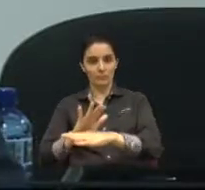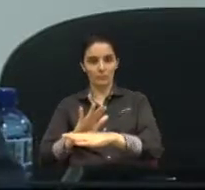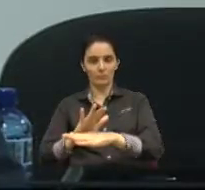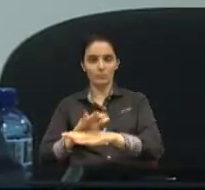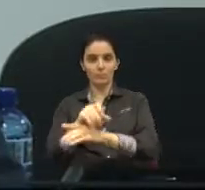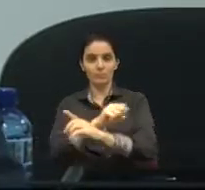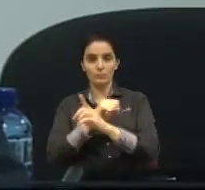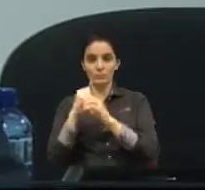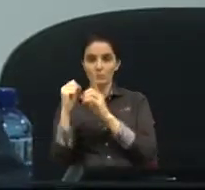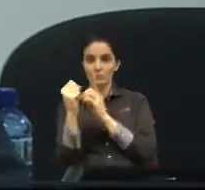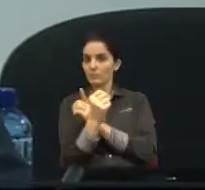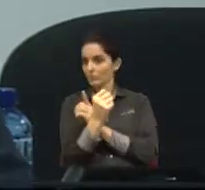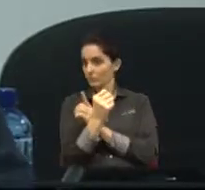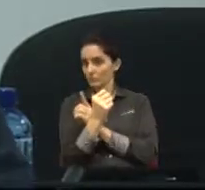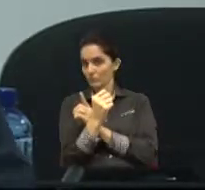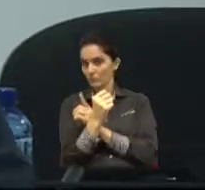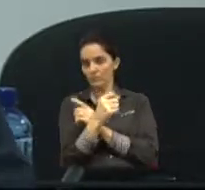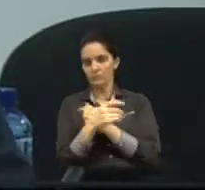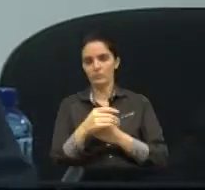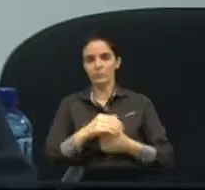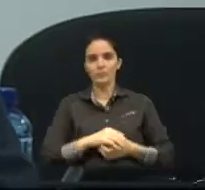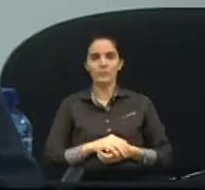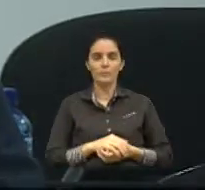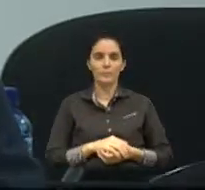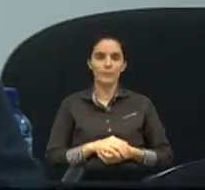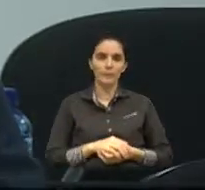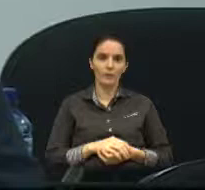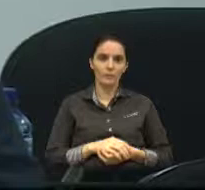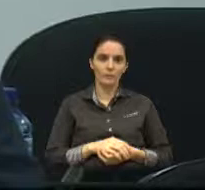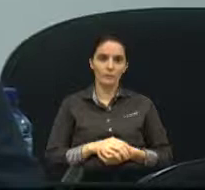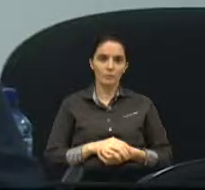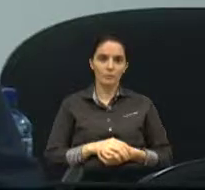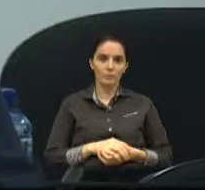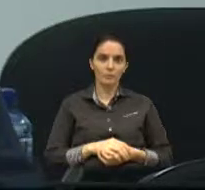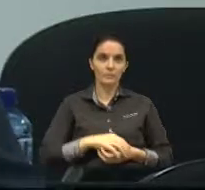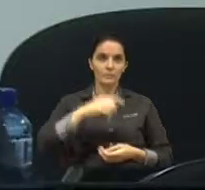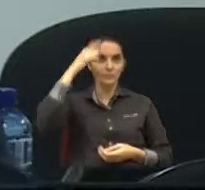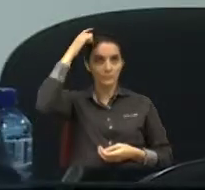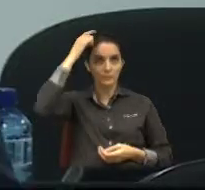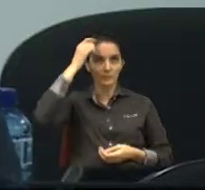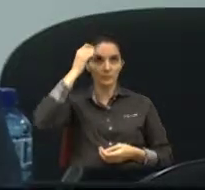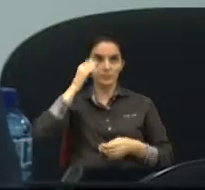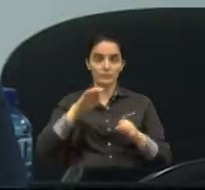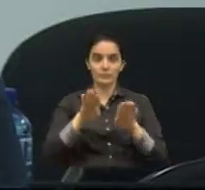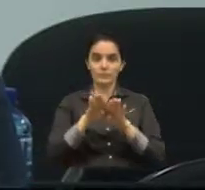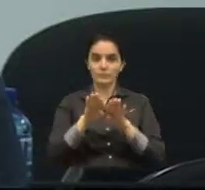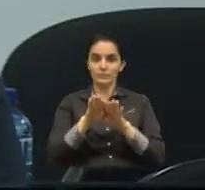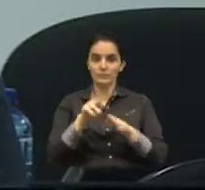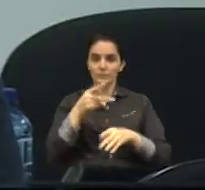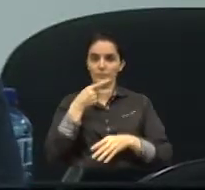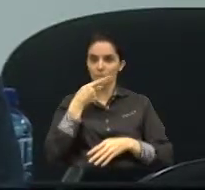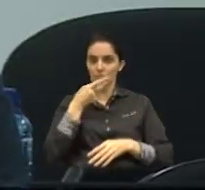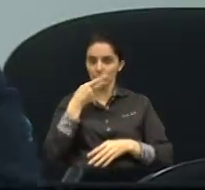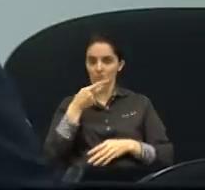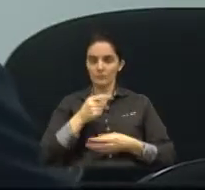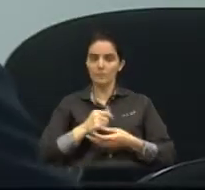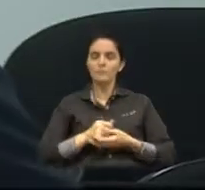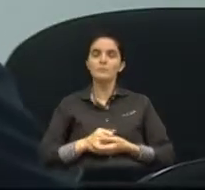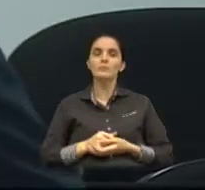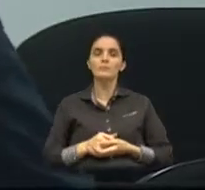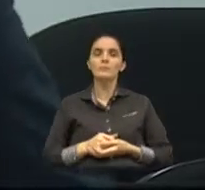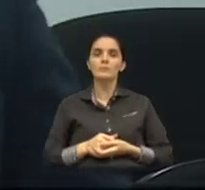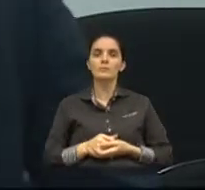as portas da igreja. Eu quero mencionar também, porque sou testemunha ocular,